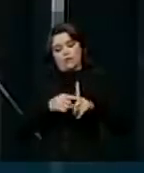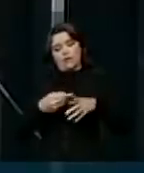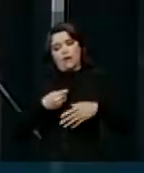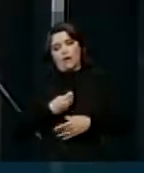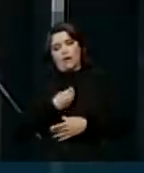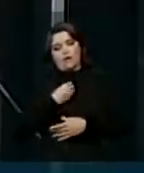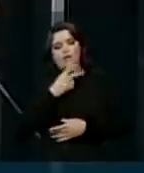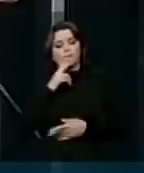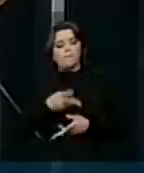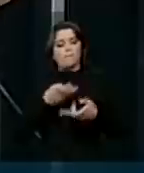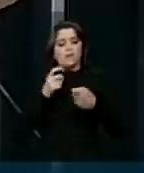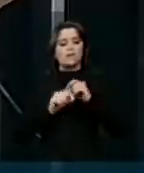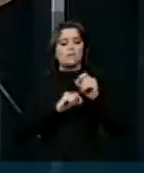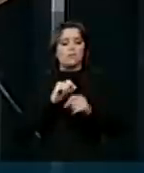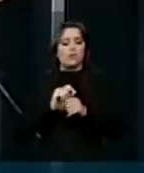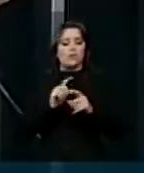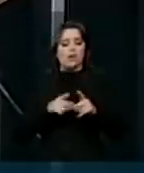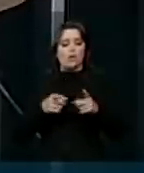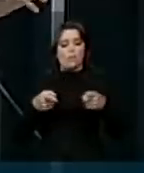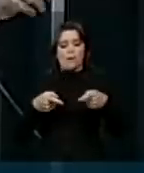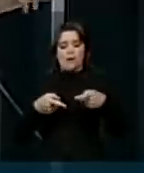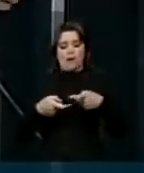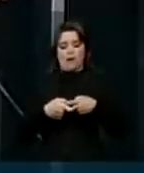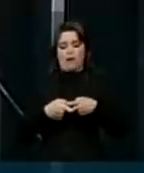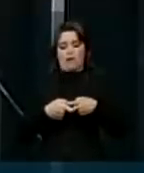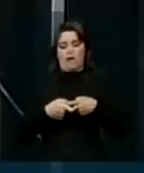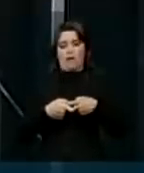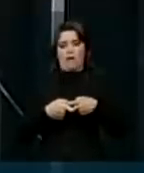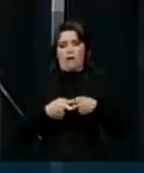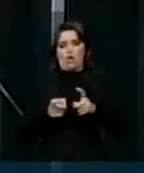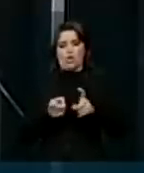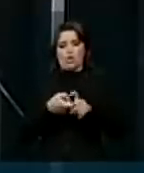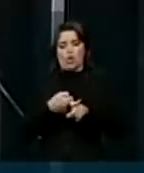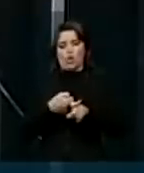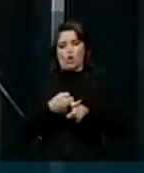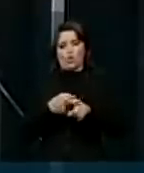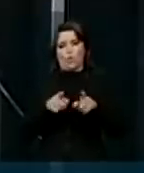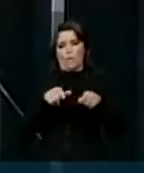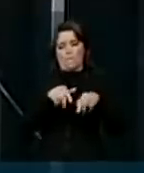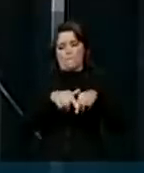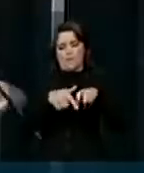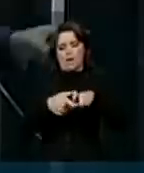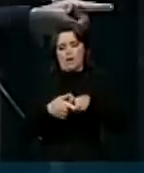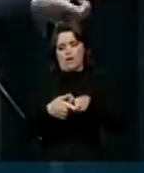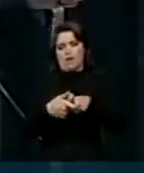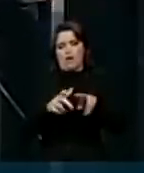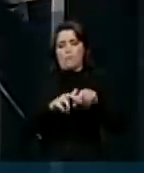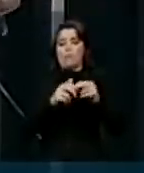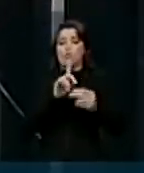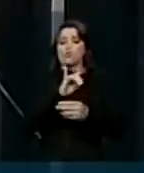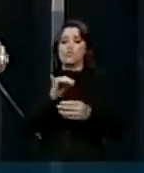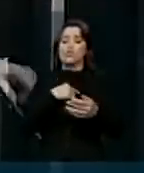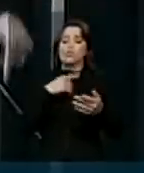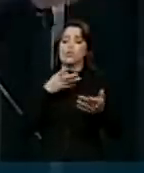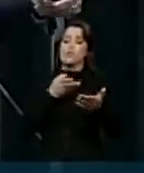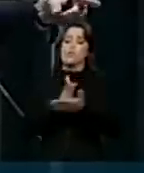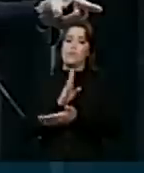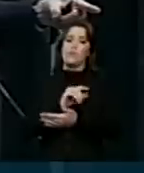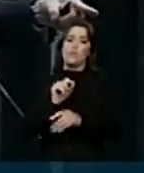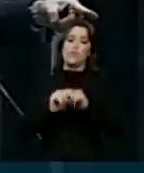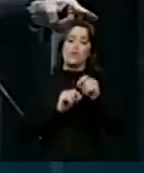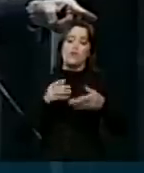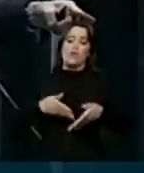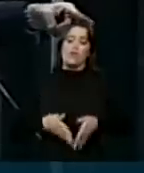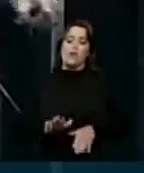uterina, forem percebidos com um pezinho defeituoso, torto, até chegar um dia que nós vamos aprovar que